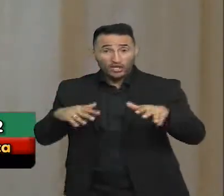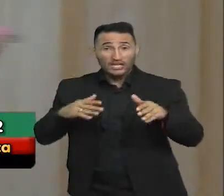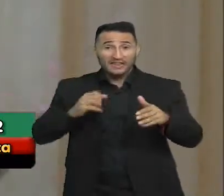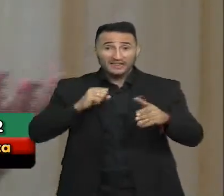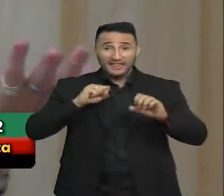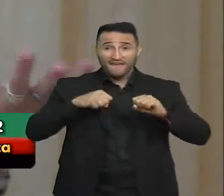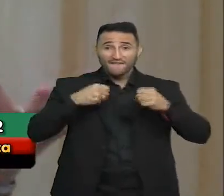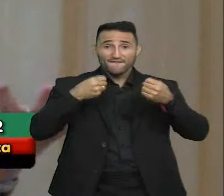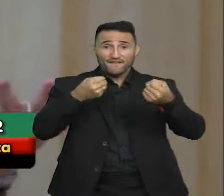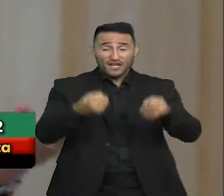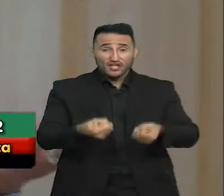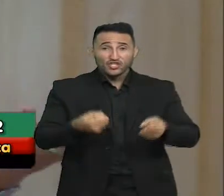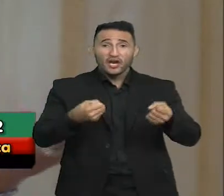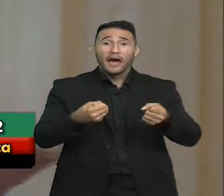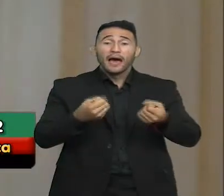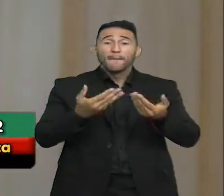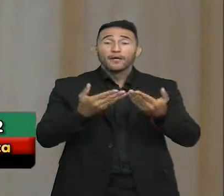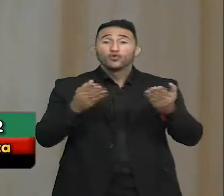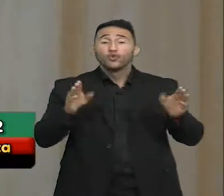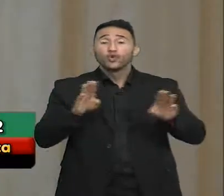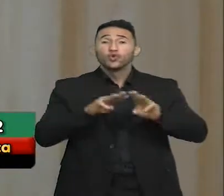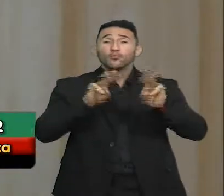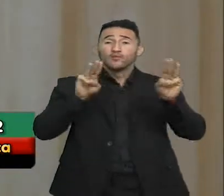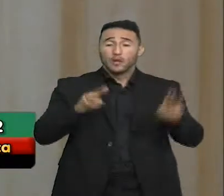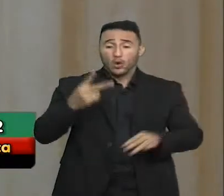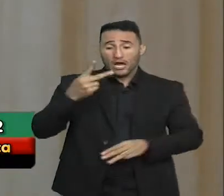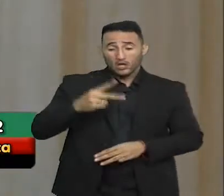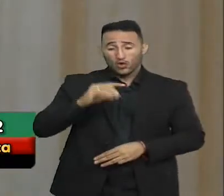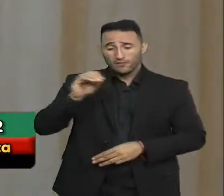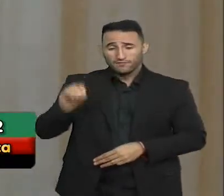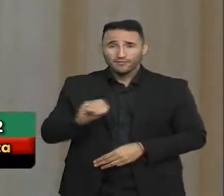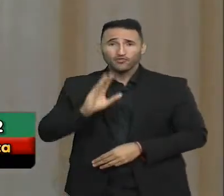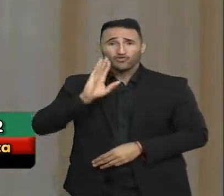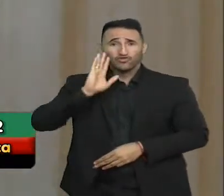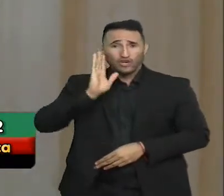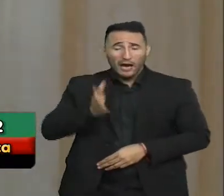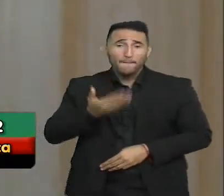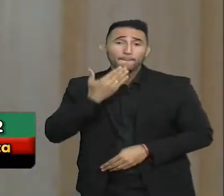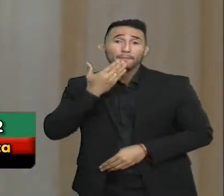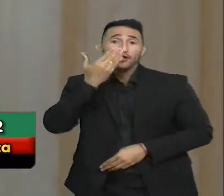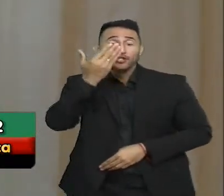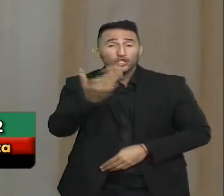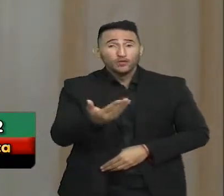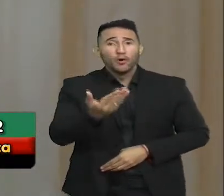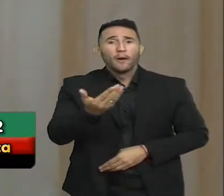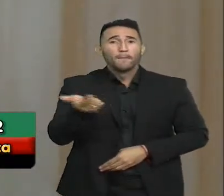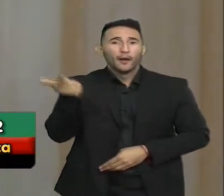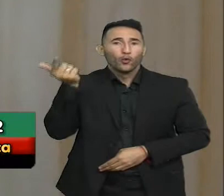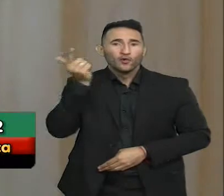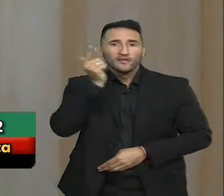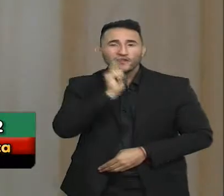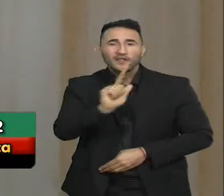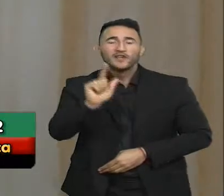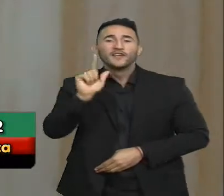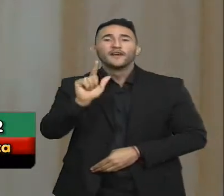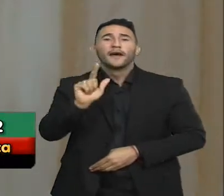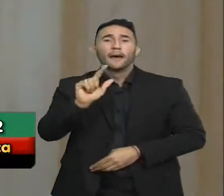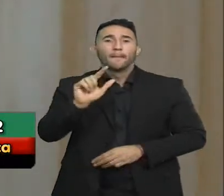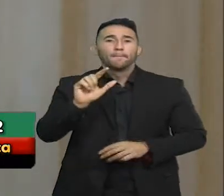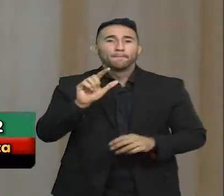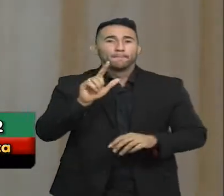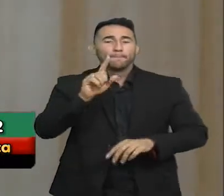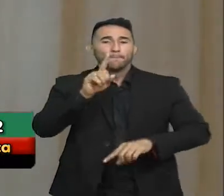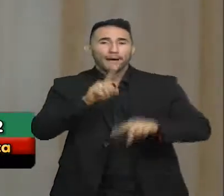Osasco, fechado há 3 anos. Aliás, entramos com pedido para tombar o chalé Brícola, que já está em...